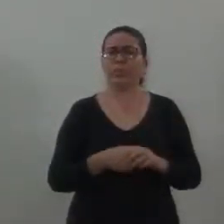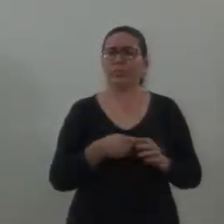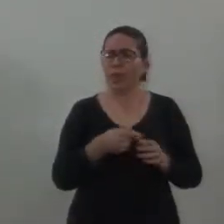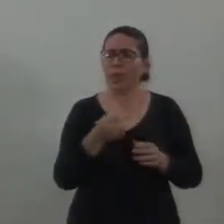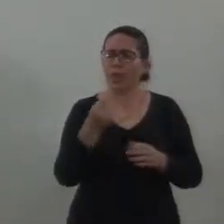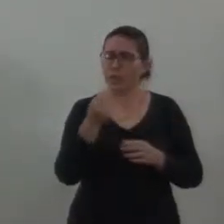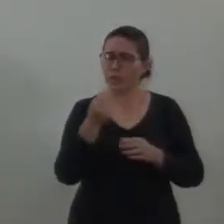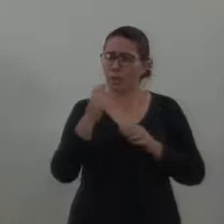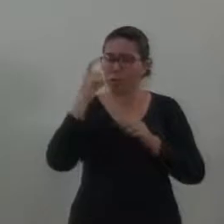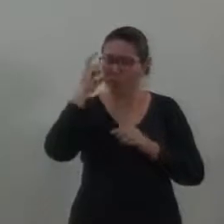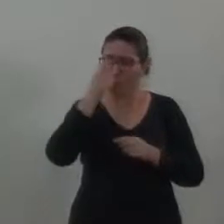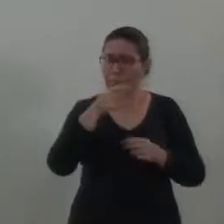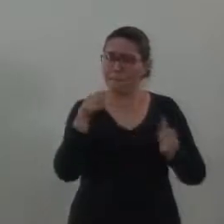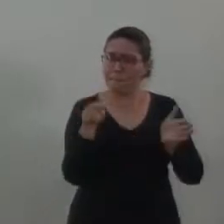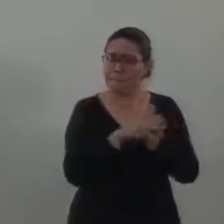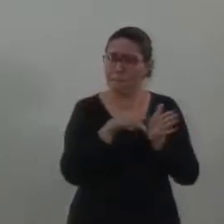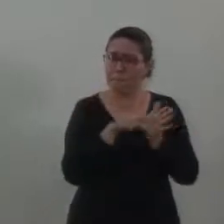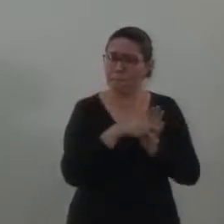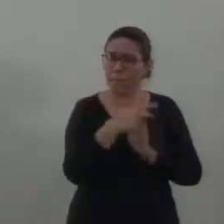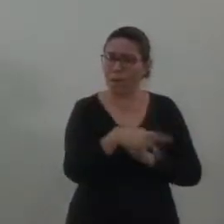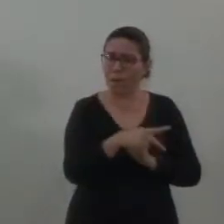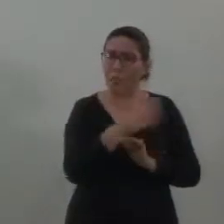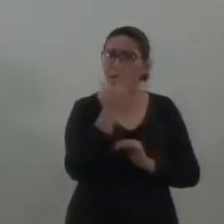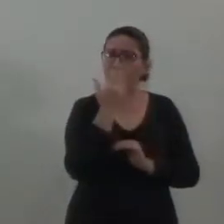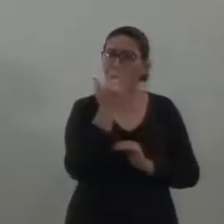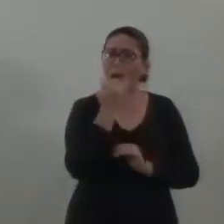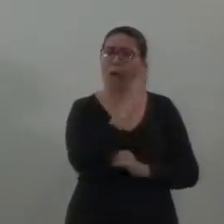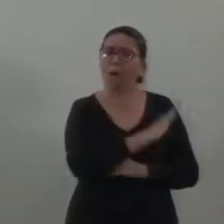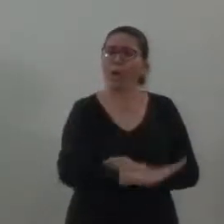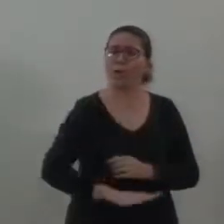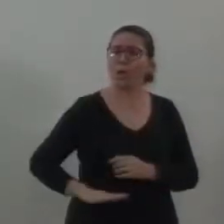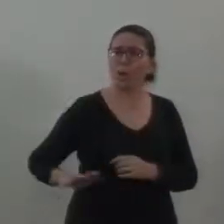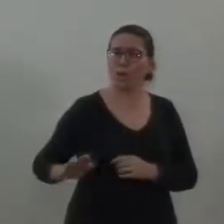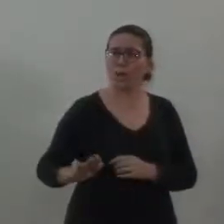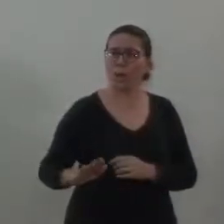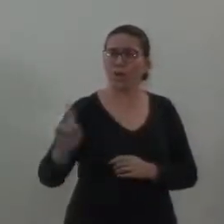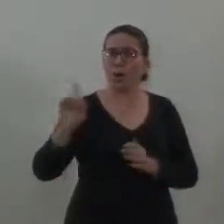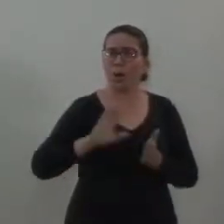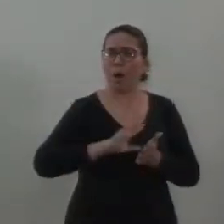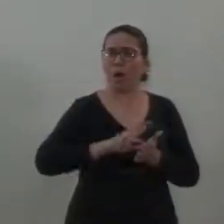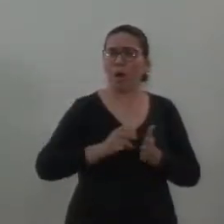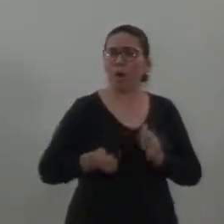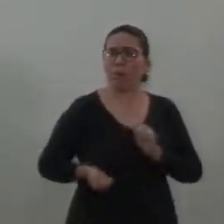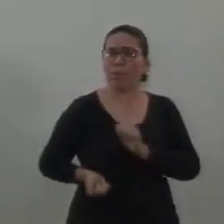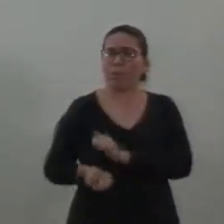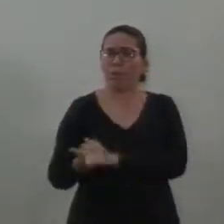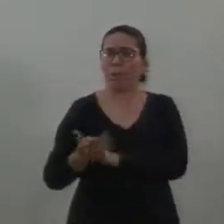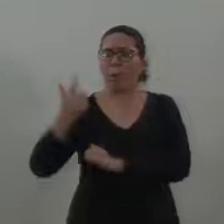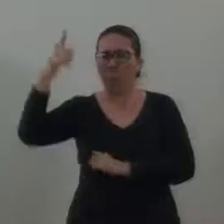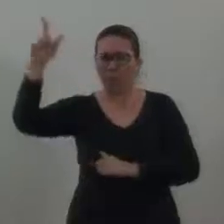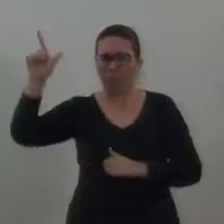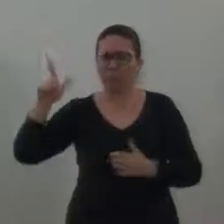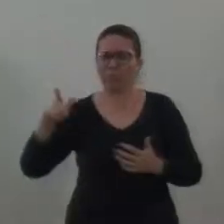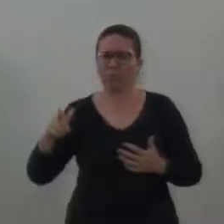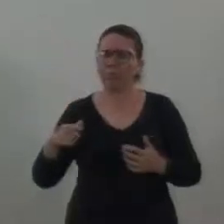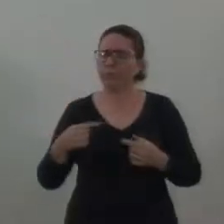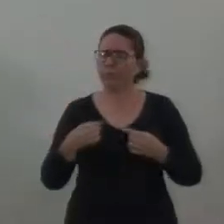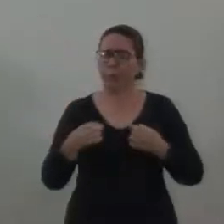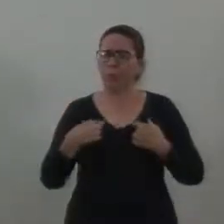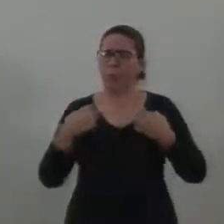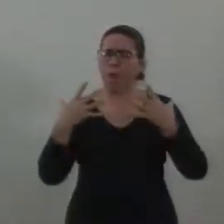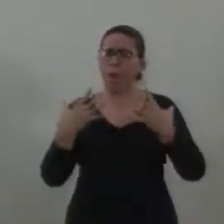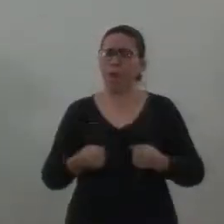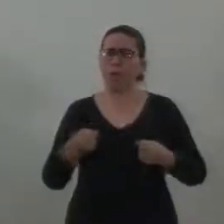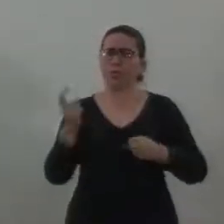dinheiro que era para comprar merenda para as crianças, né? Então, fica aqui o nosso repúdio, né,